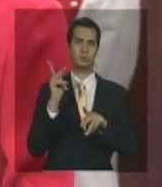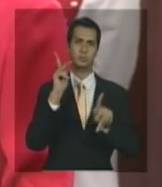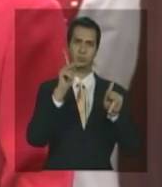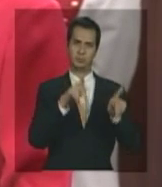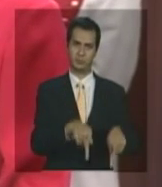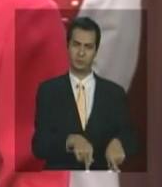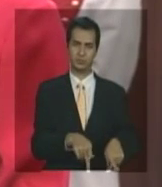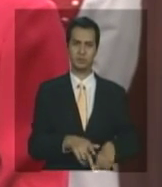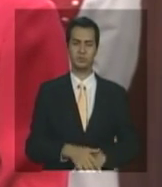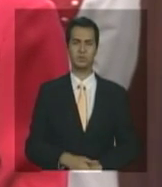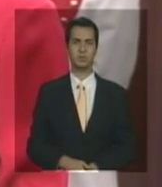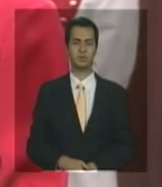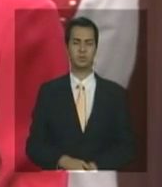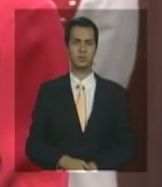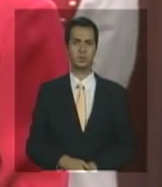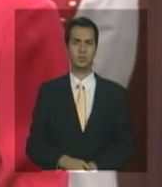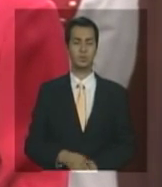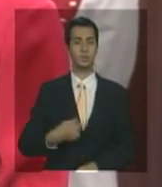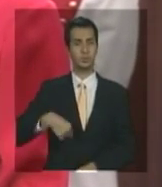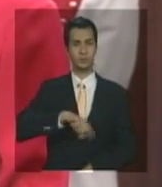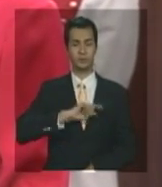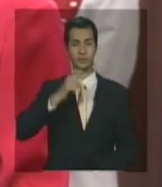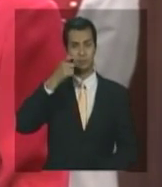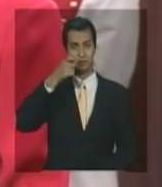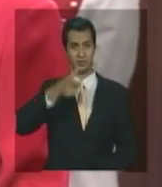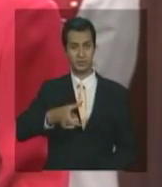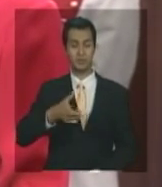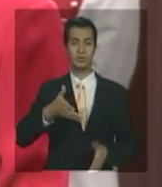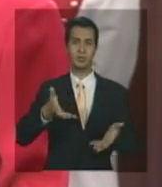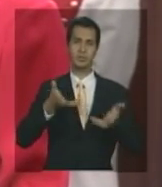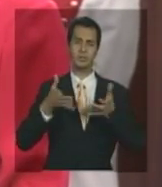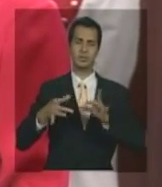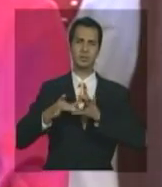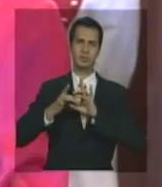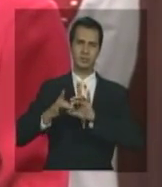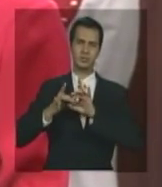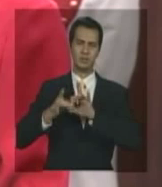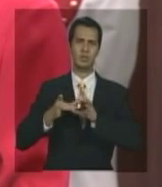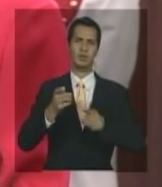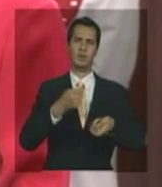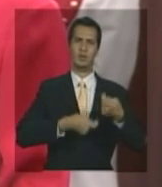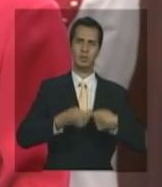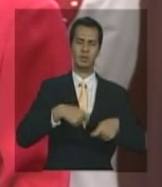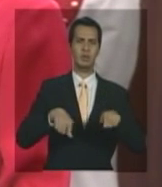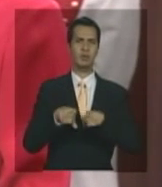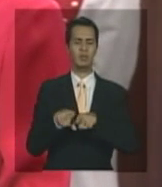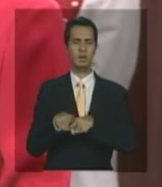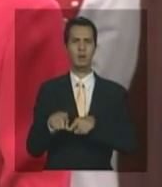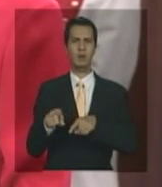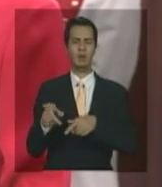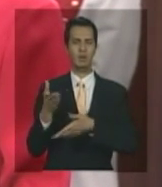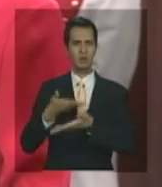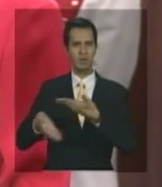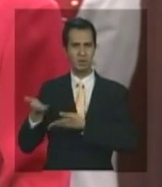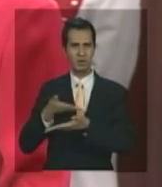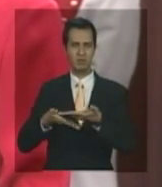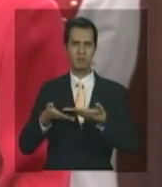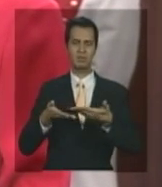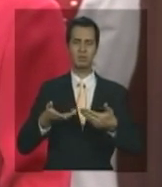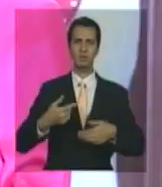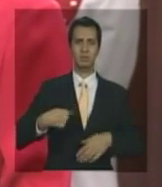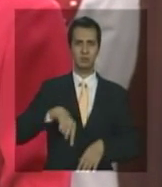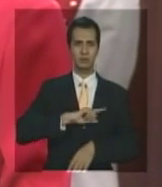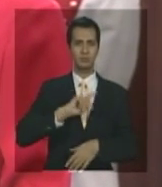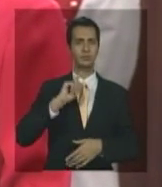povos. Temos grande interesse em fortalecer nossos vínculos econômicos e comerciais. O